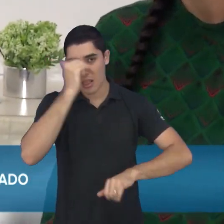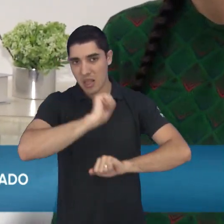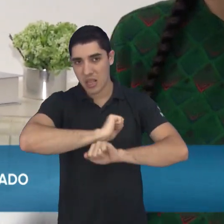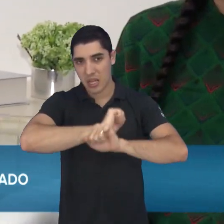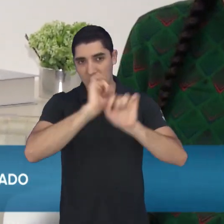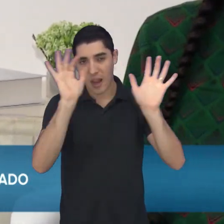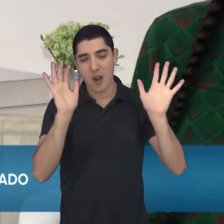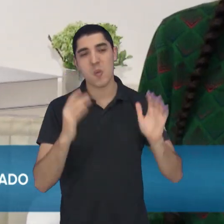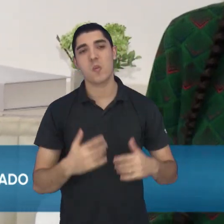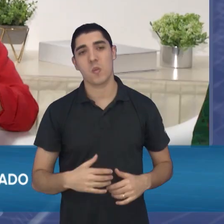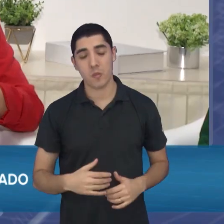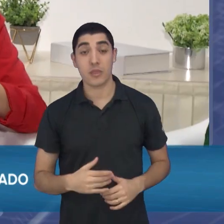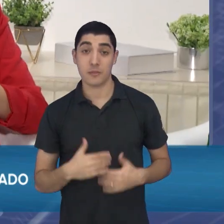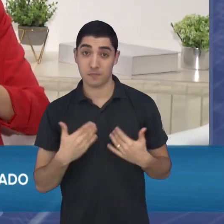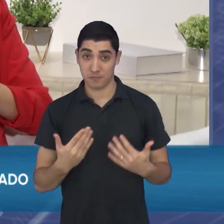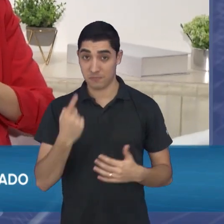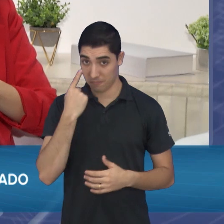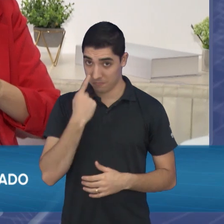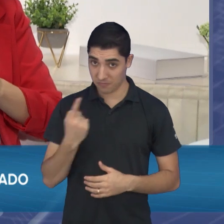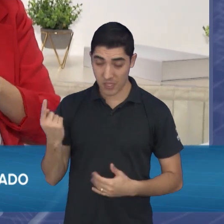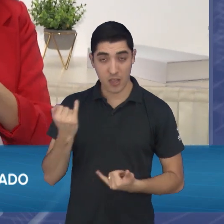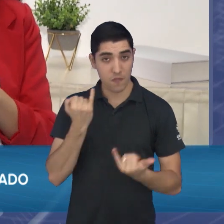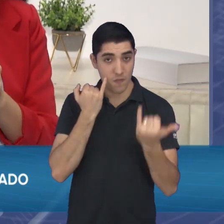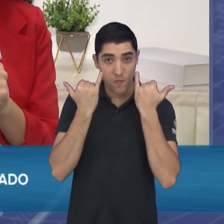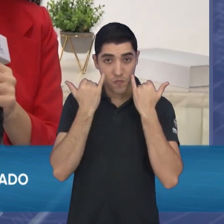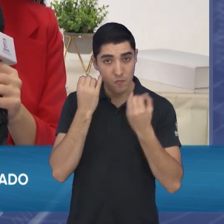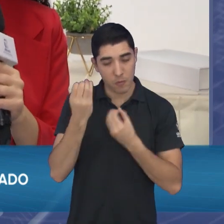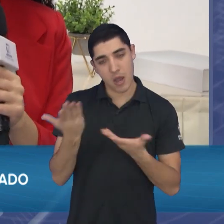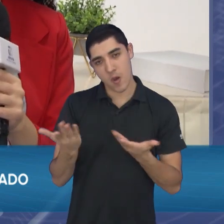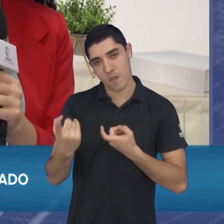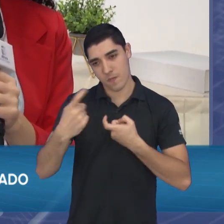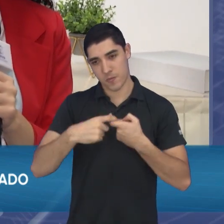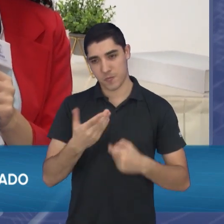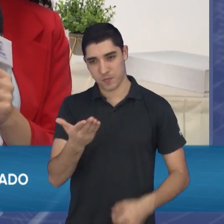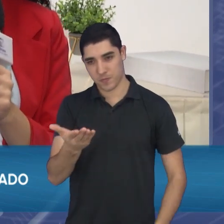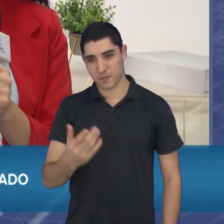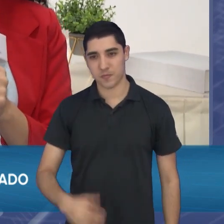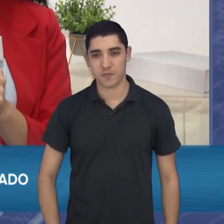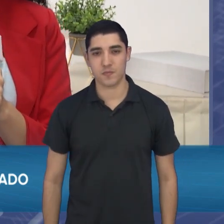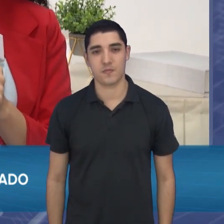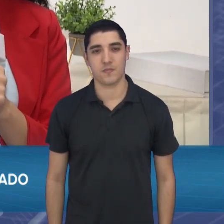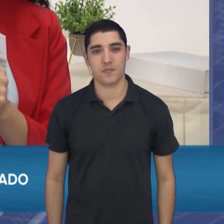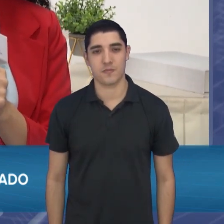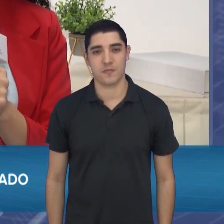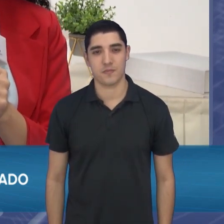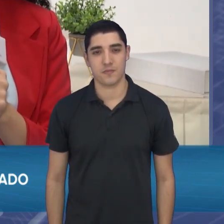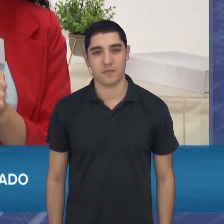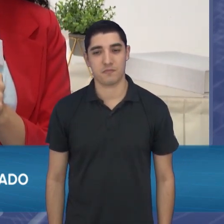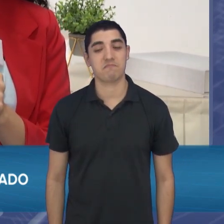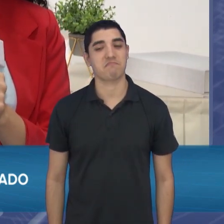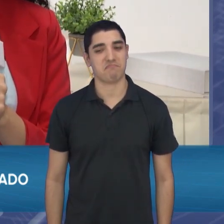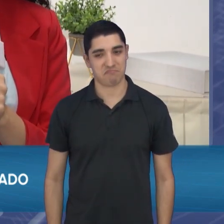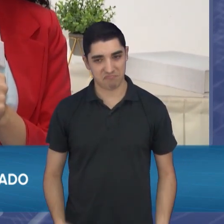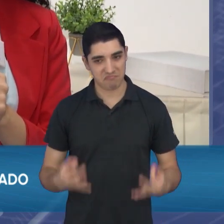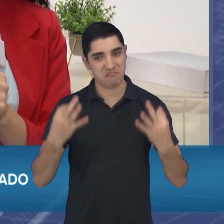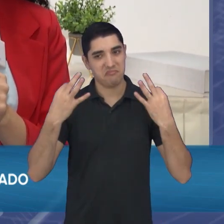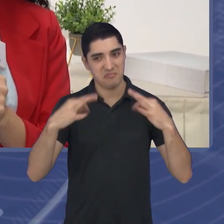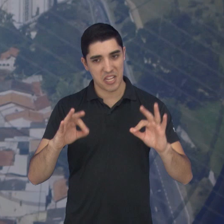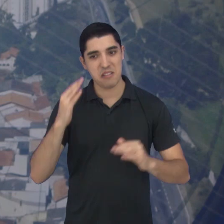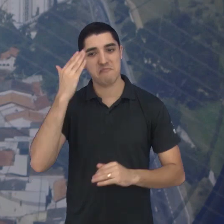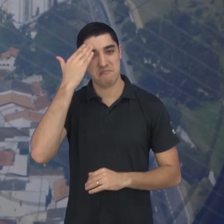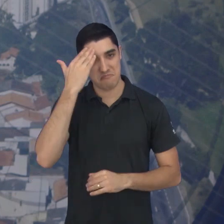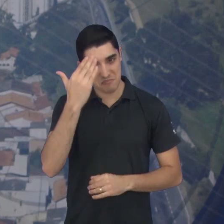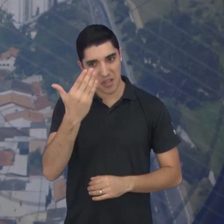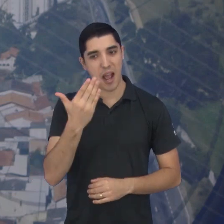pra gente. Dani, essas são as informações e agora a gente volta aí pro estúdio. Tá certo. Obrigada,